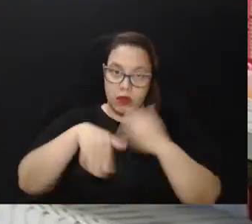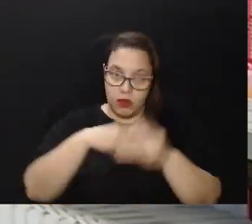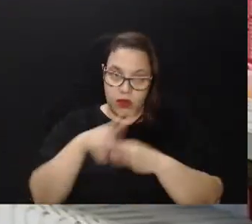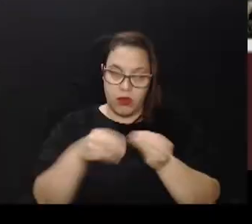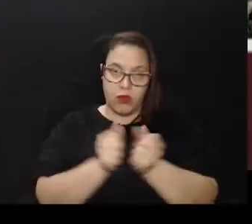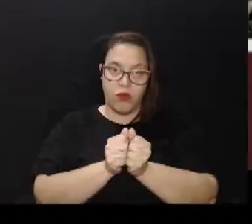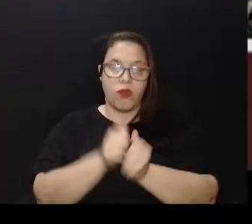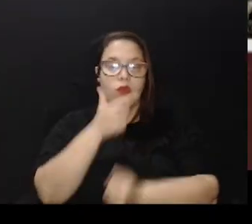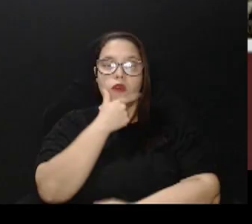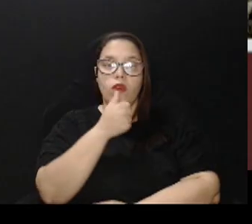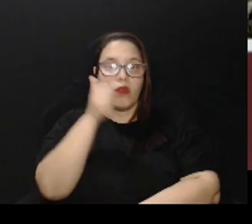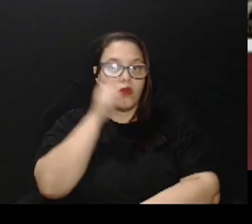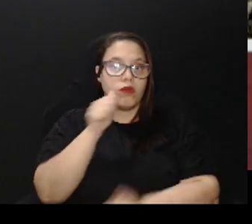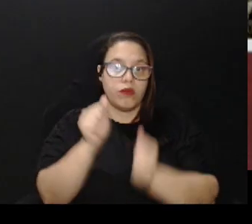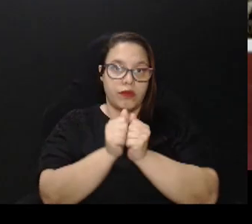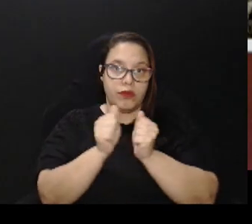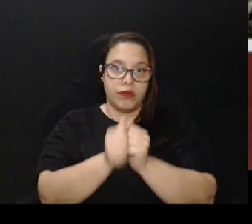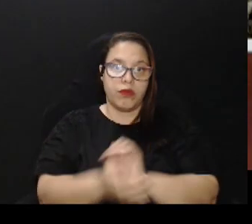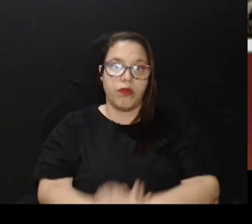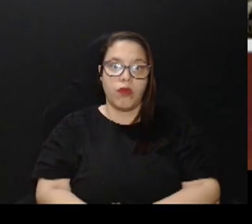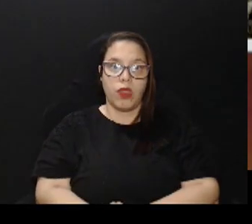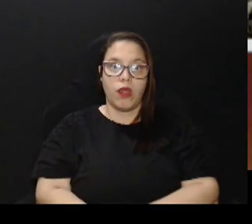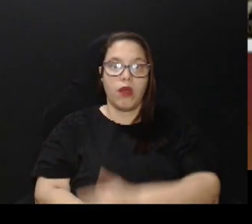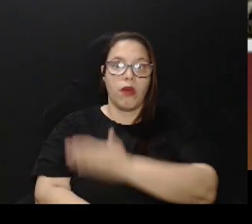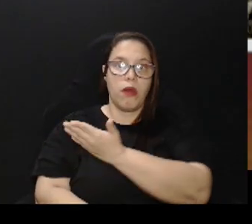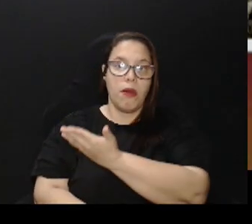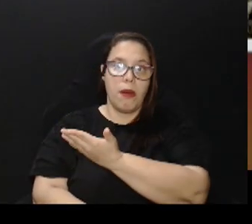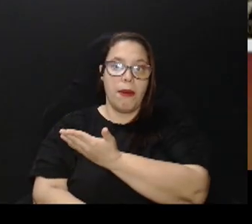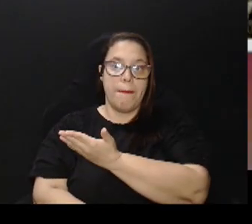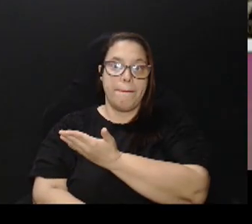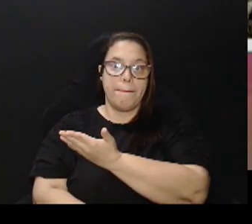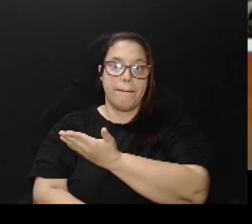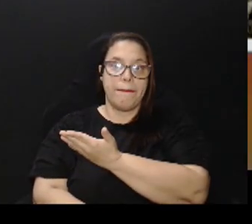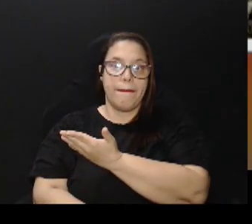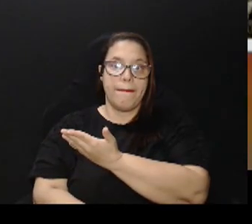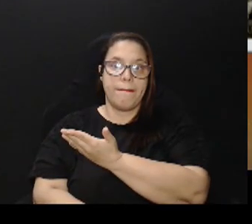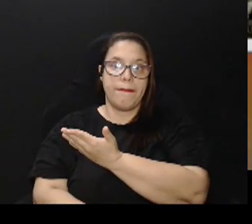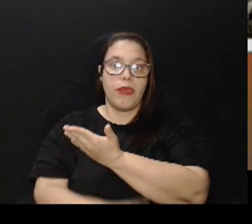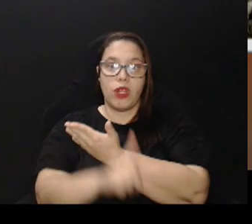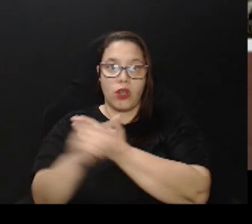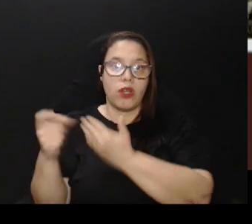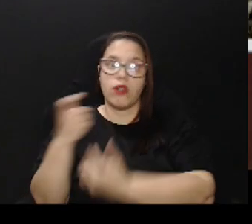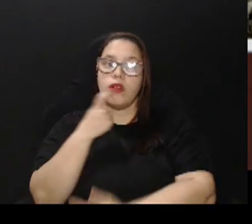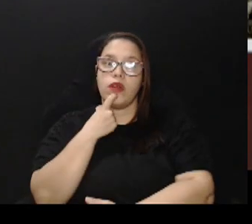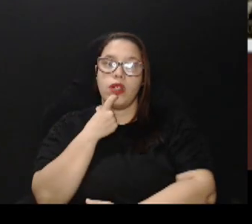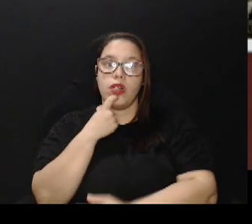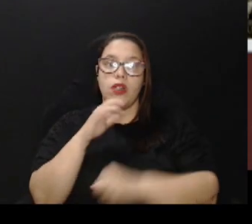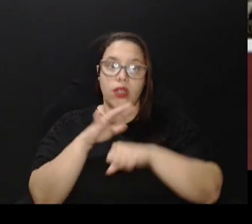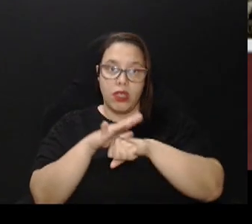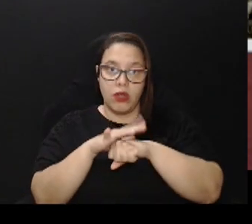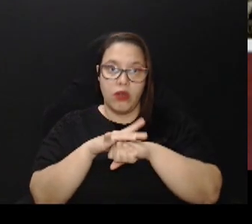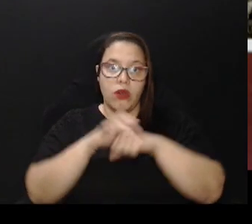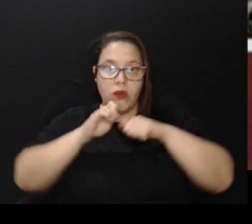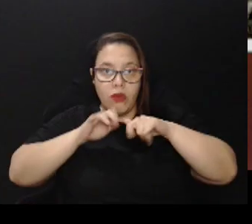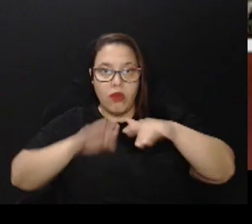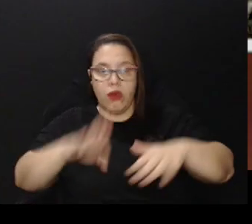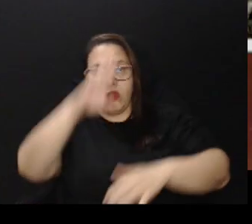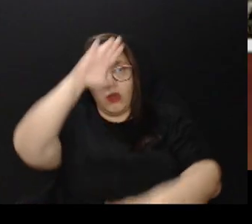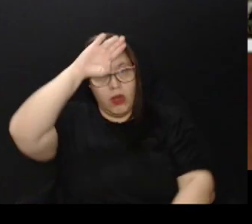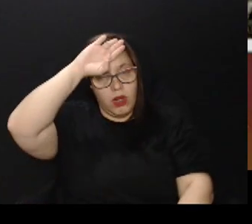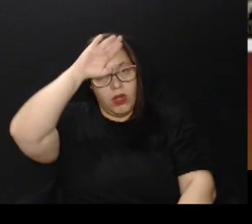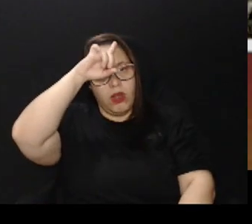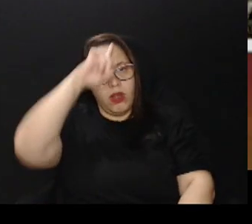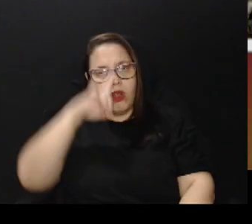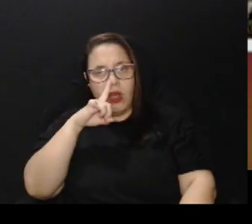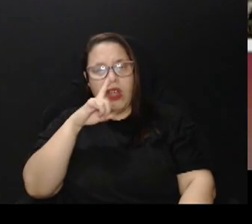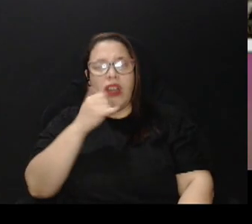meninas juntos ali. E só saiu de Campinas por causa da epidemia de febre amarela, que fez com que, então,